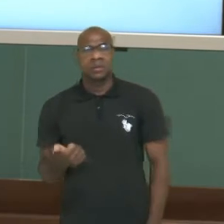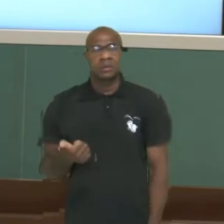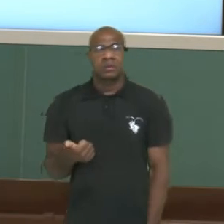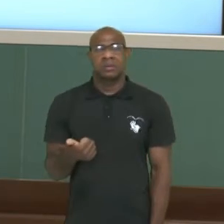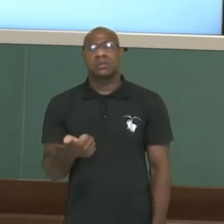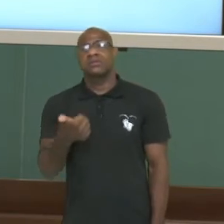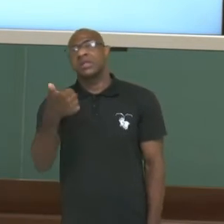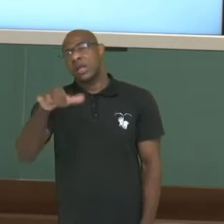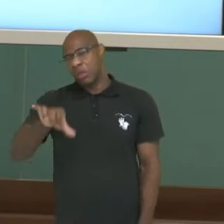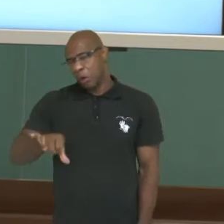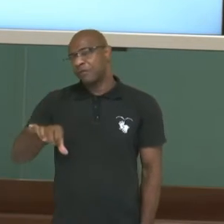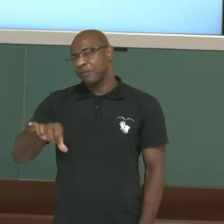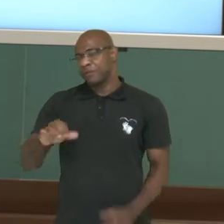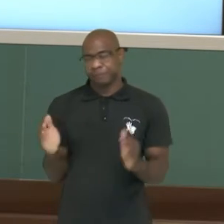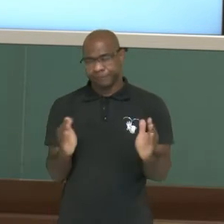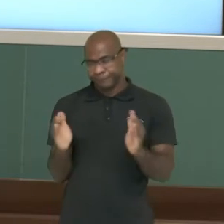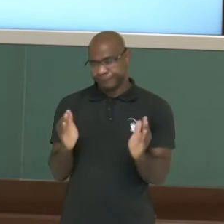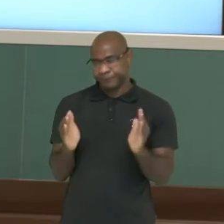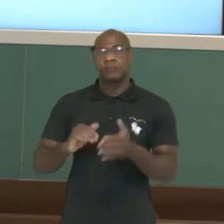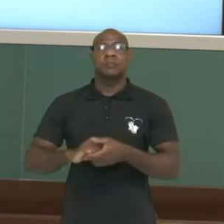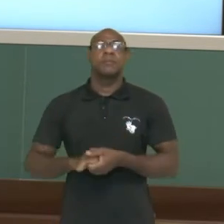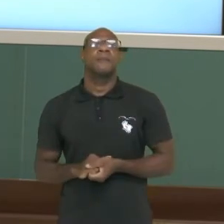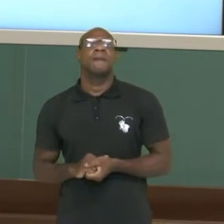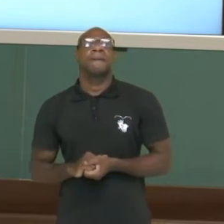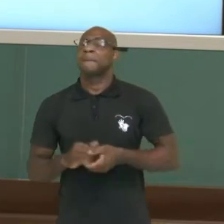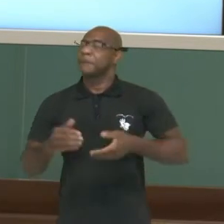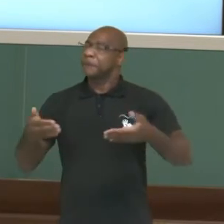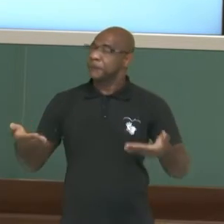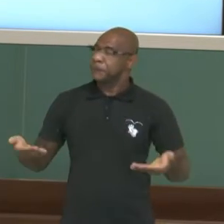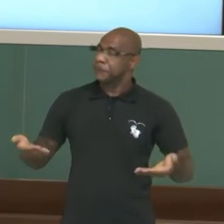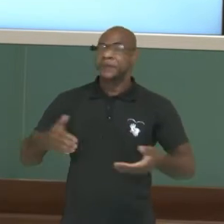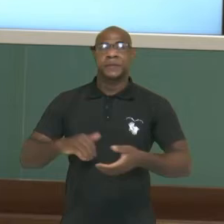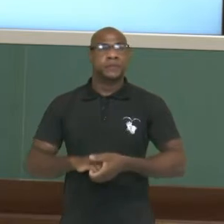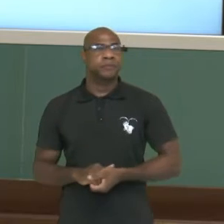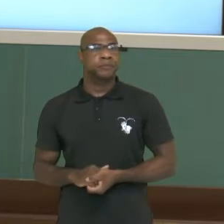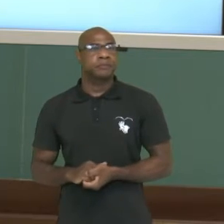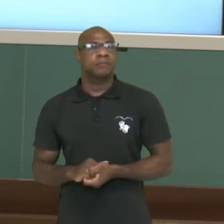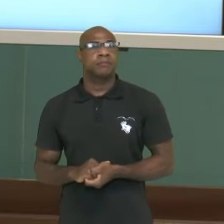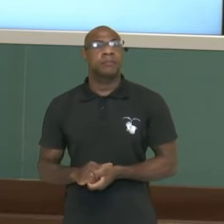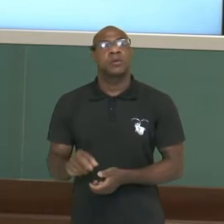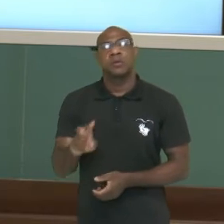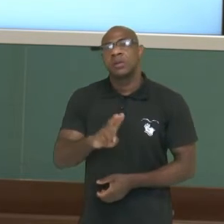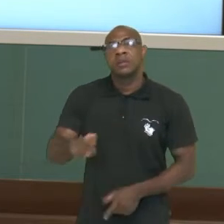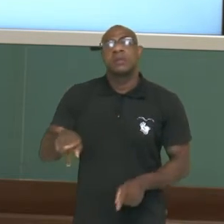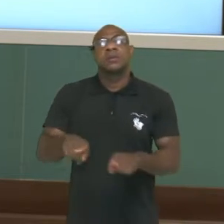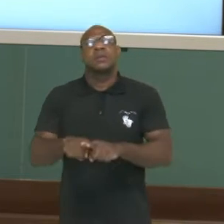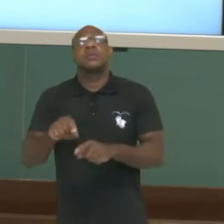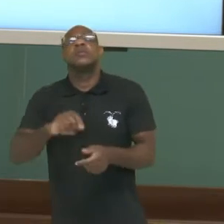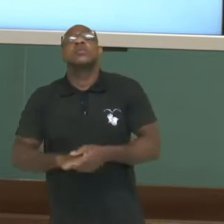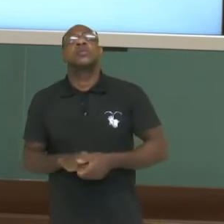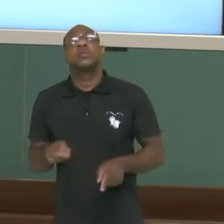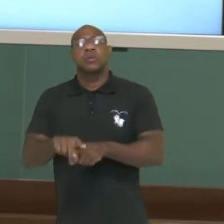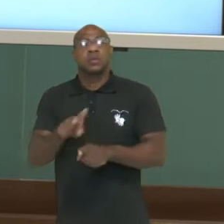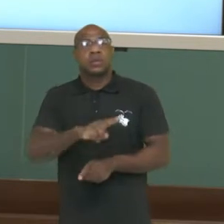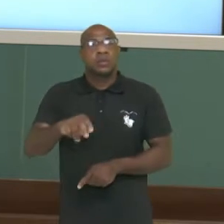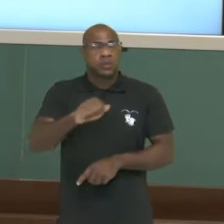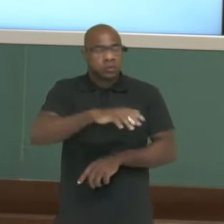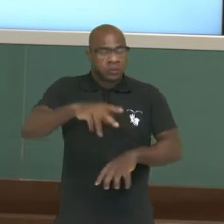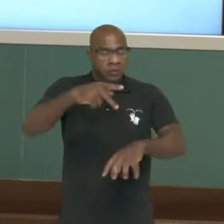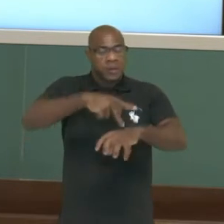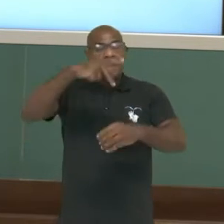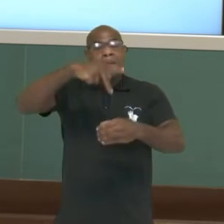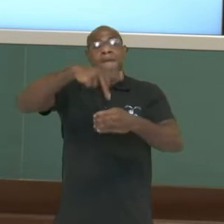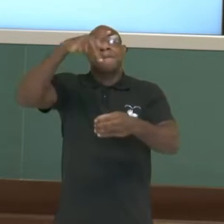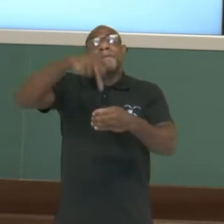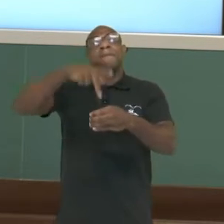século XIX, ok? Muito bem, então a utilização também, né, do recurso natural lá, o petróleo na